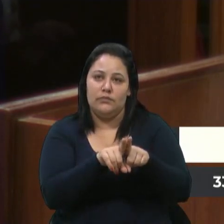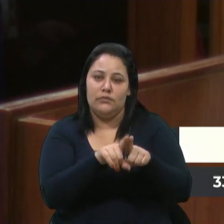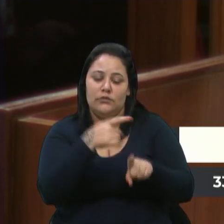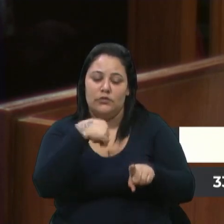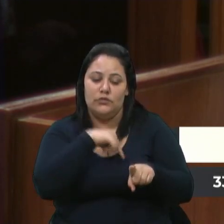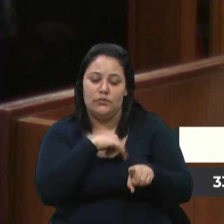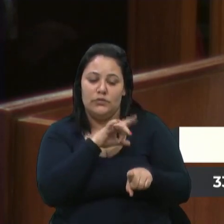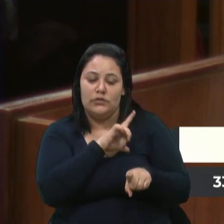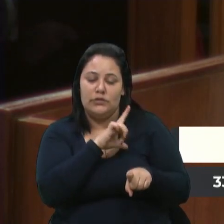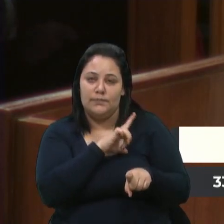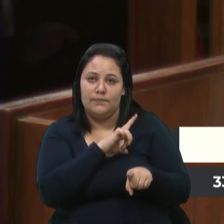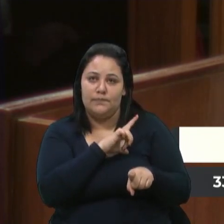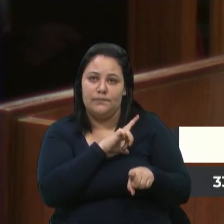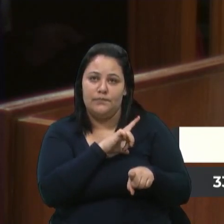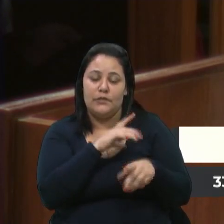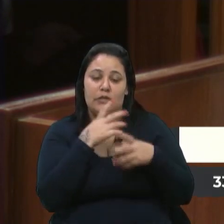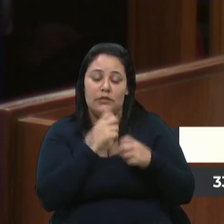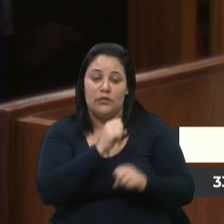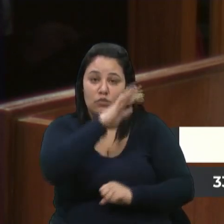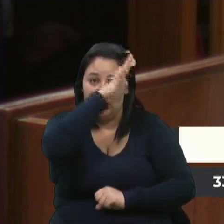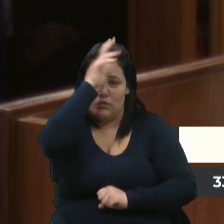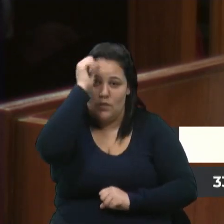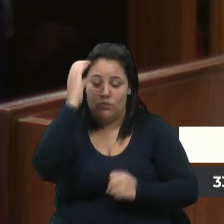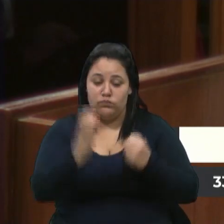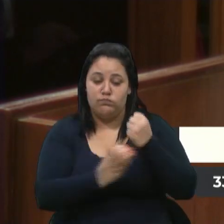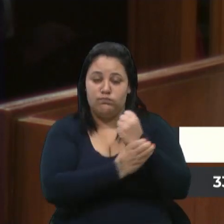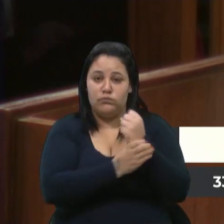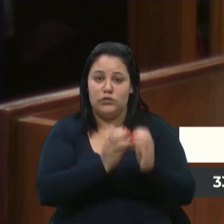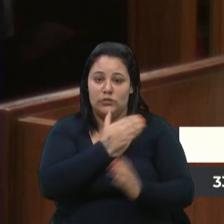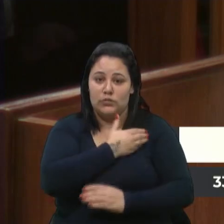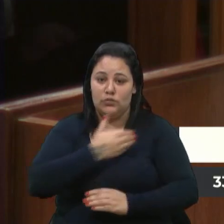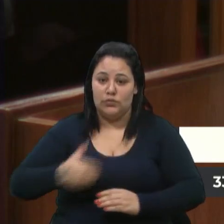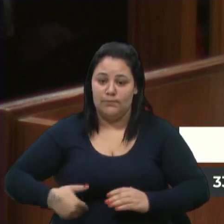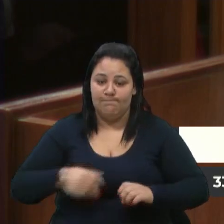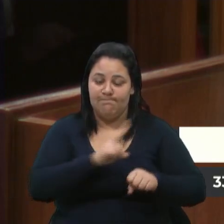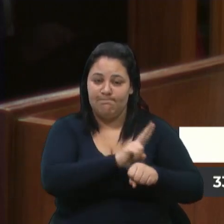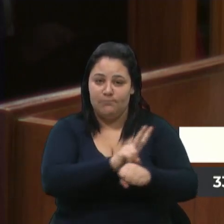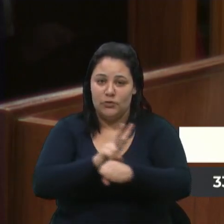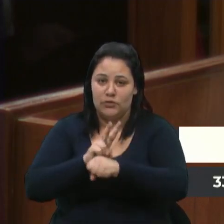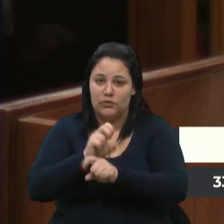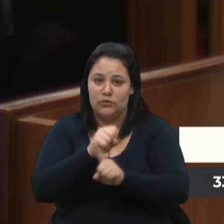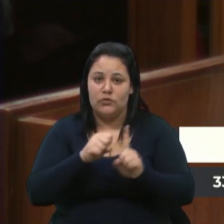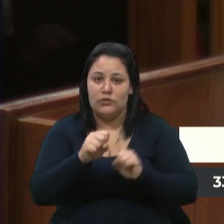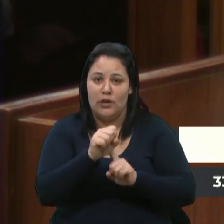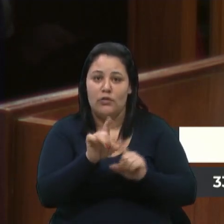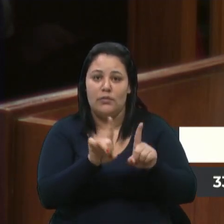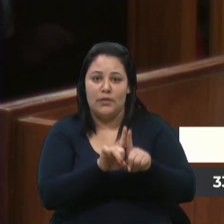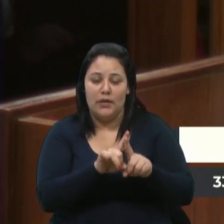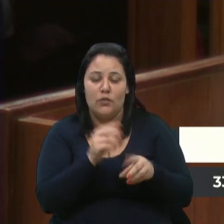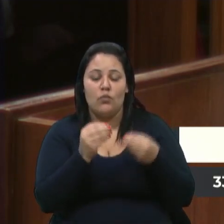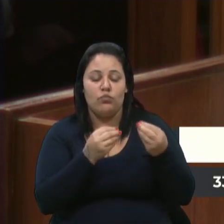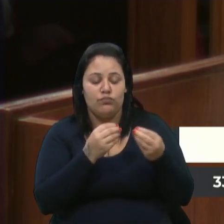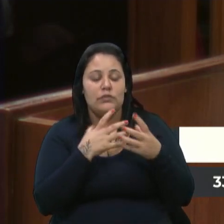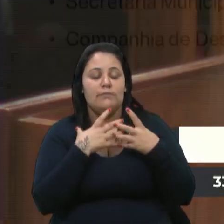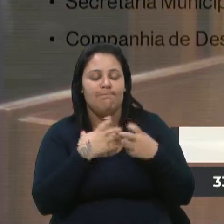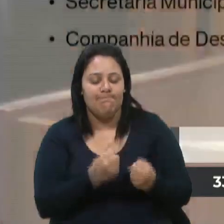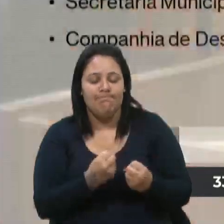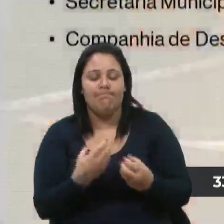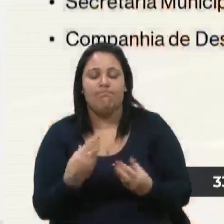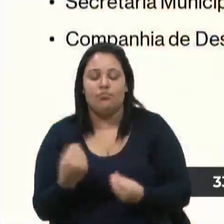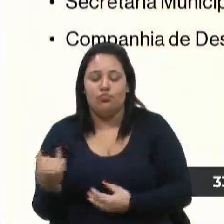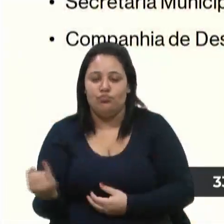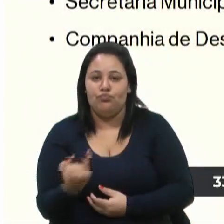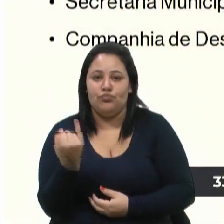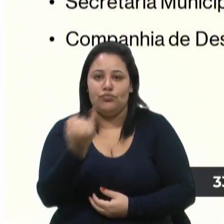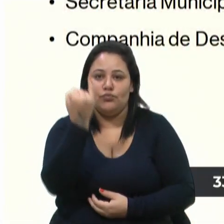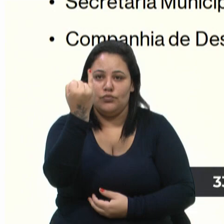a Secretaria Municipal de Segurança Pública e Proteção Social, como uma secretaria extremamente importante no comitê, quando